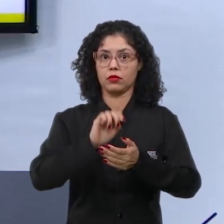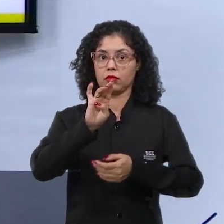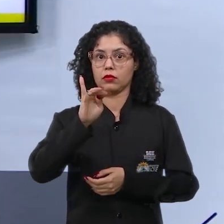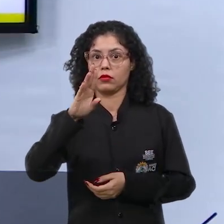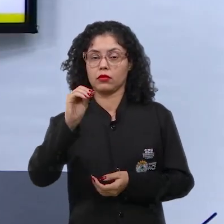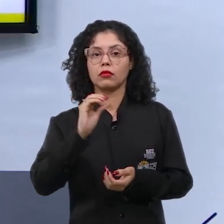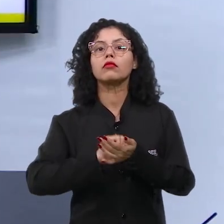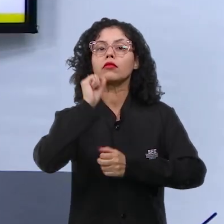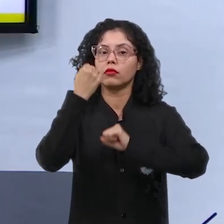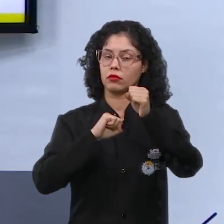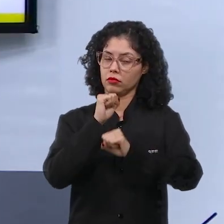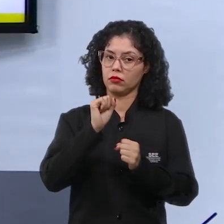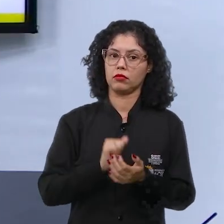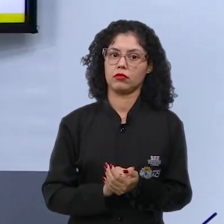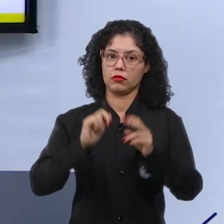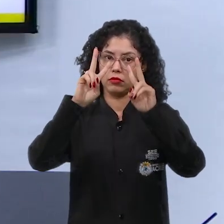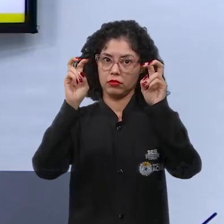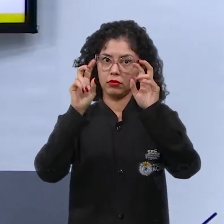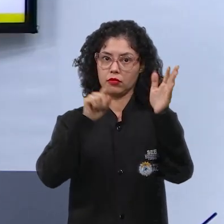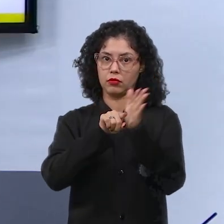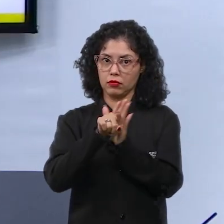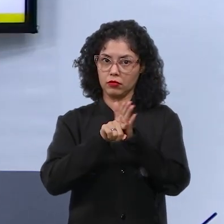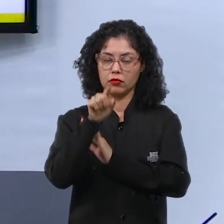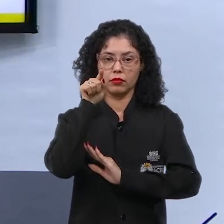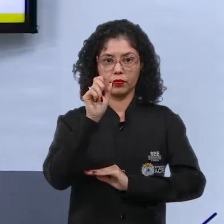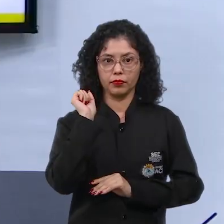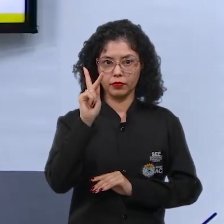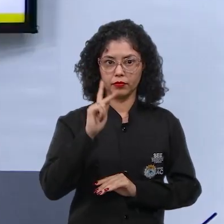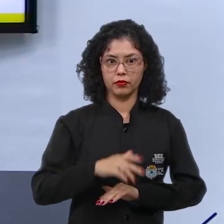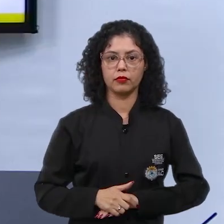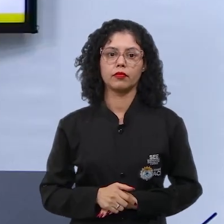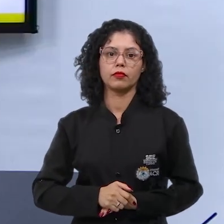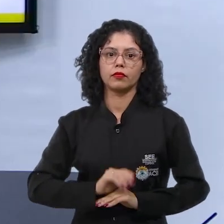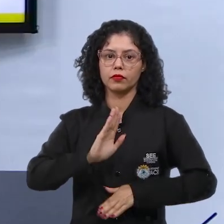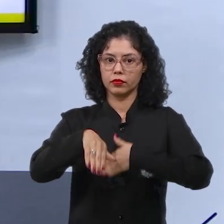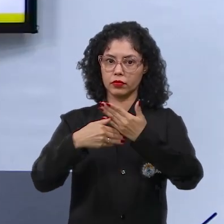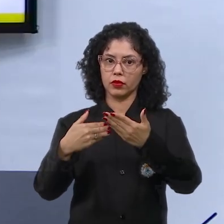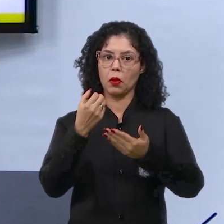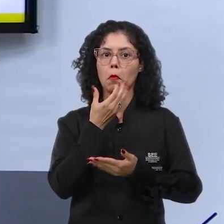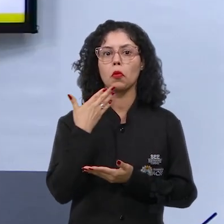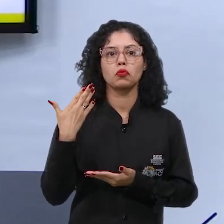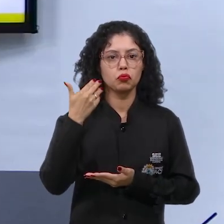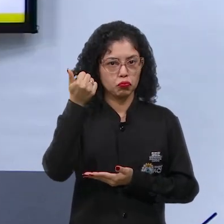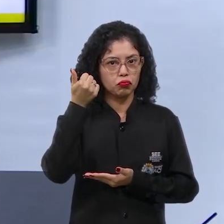biofábricas em questão dessas pesquisas aí, tá? Desenvolve muito bem.